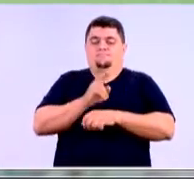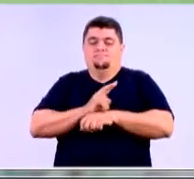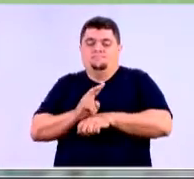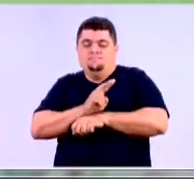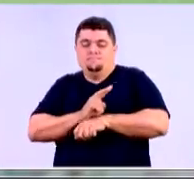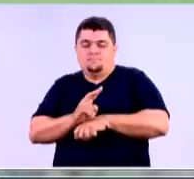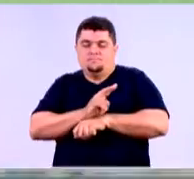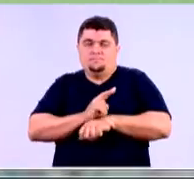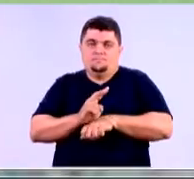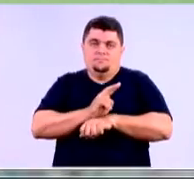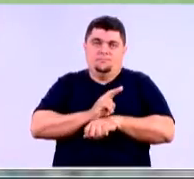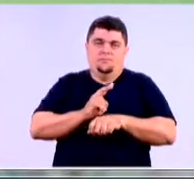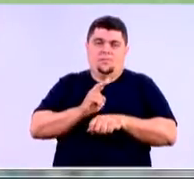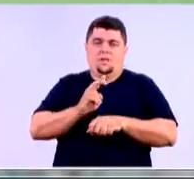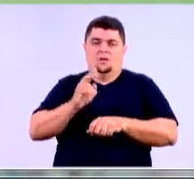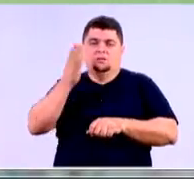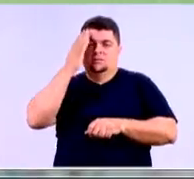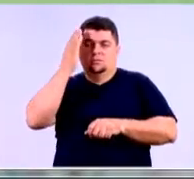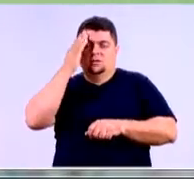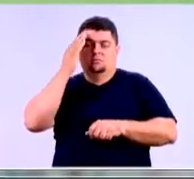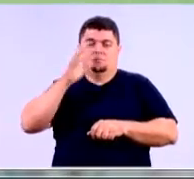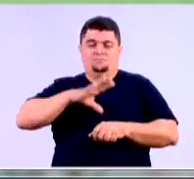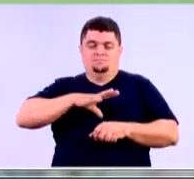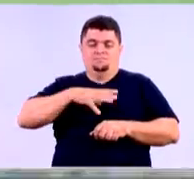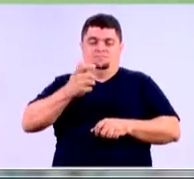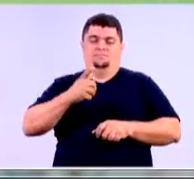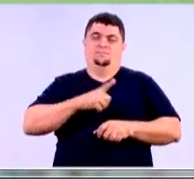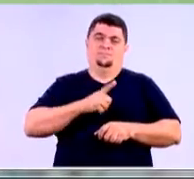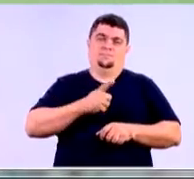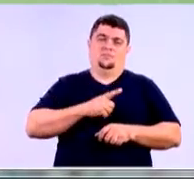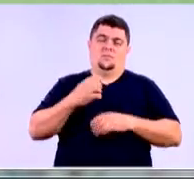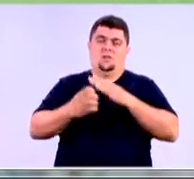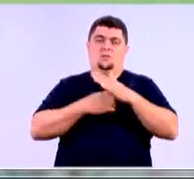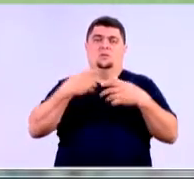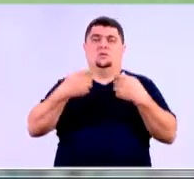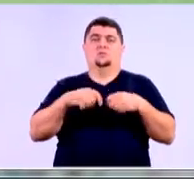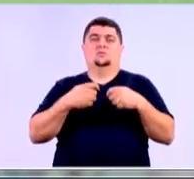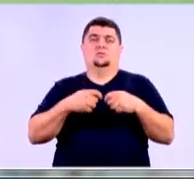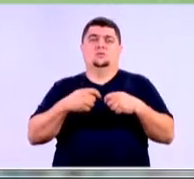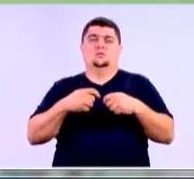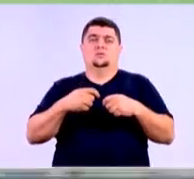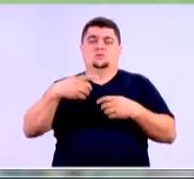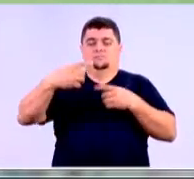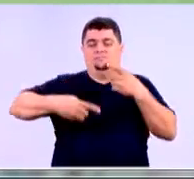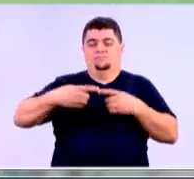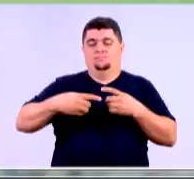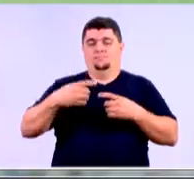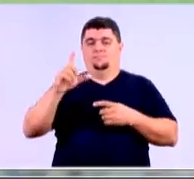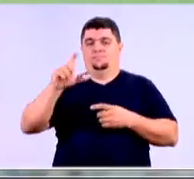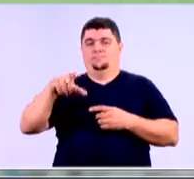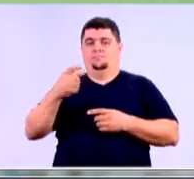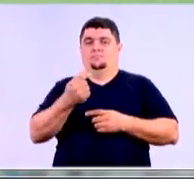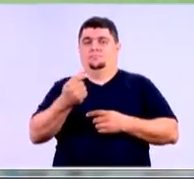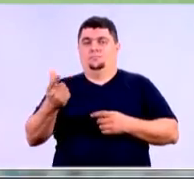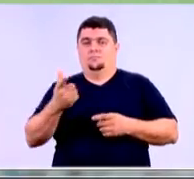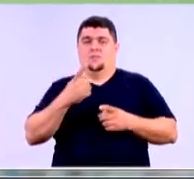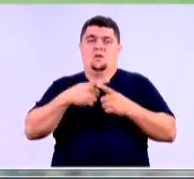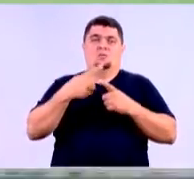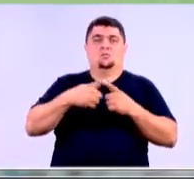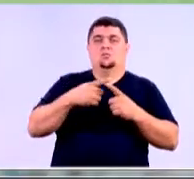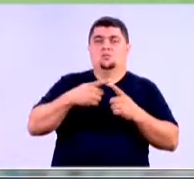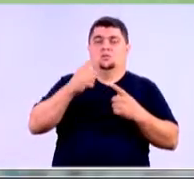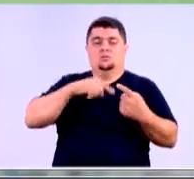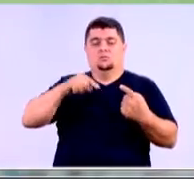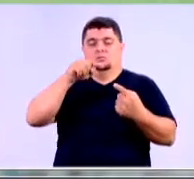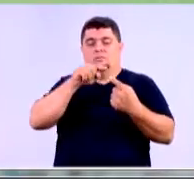para resolver gerenciar o risco de vender a prazo, as empresas devem ter uma política de crédito, cujo objetivo principal